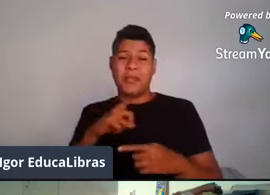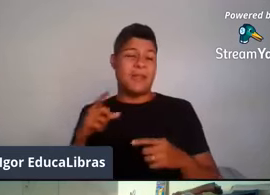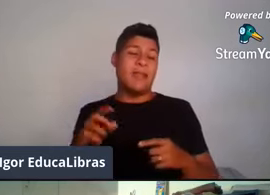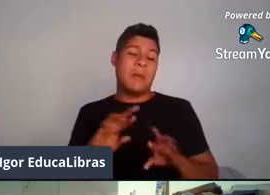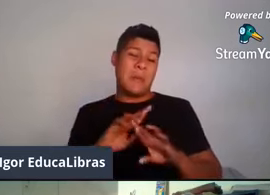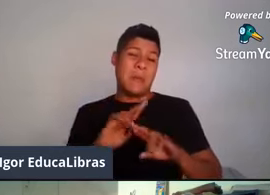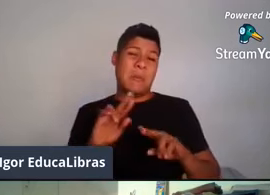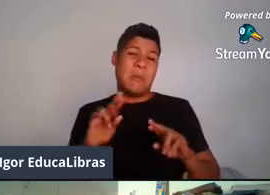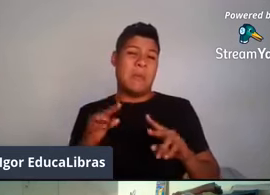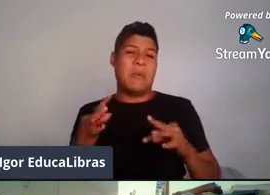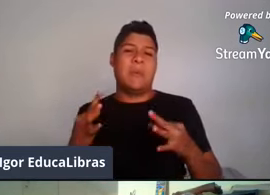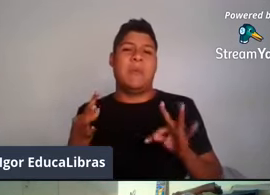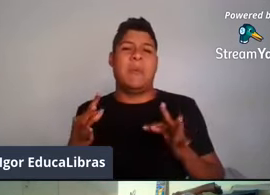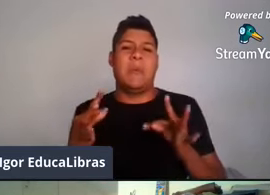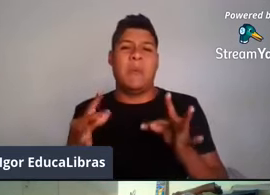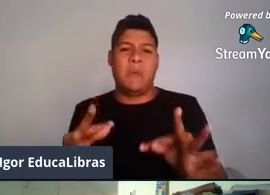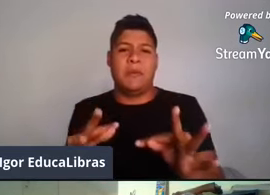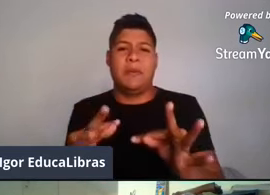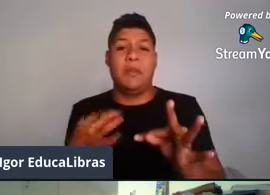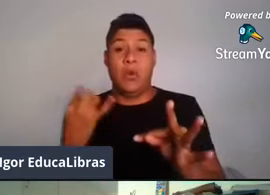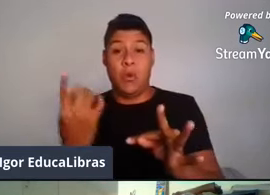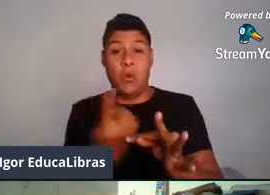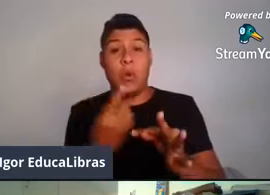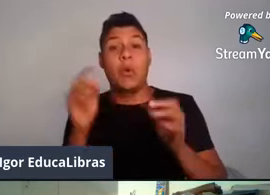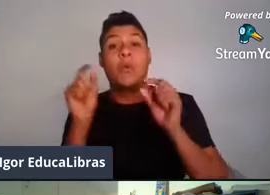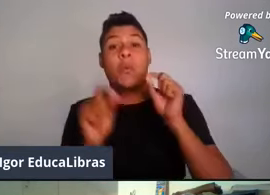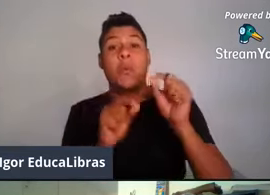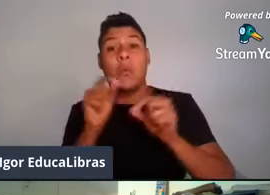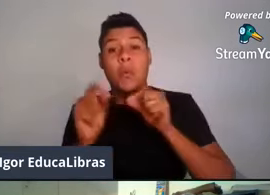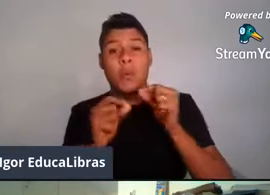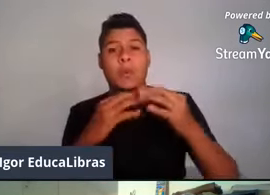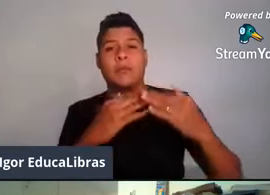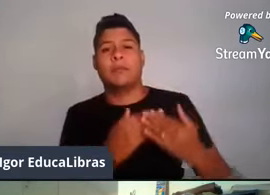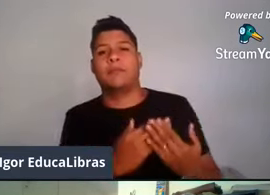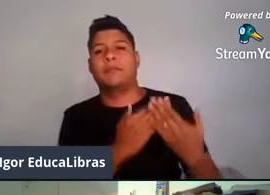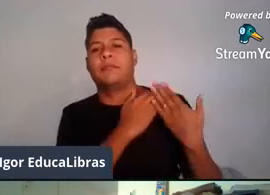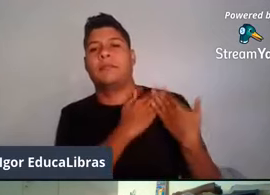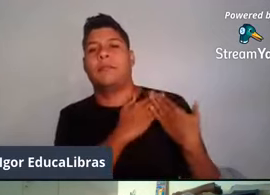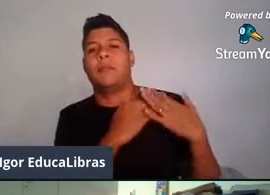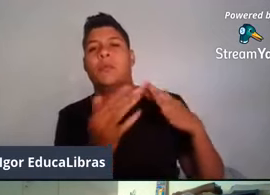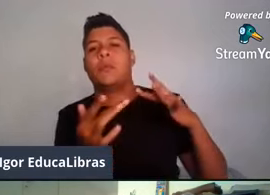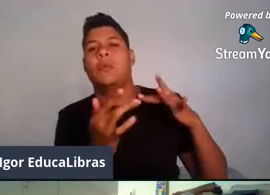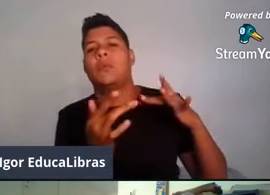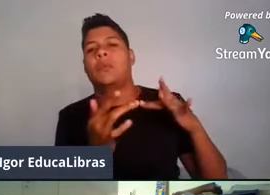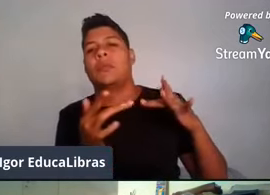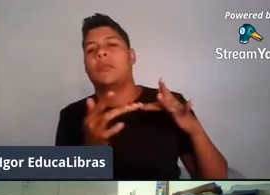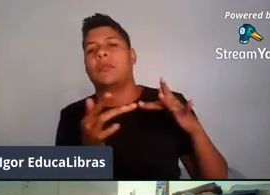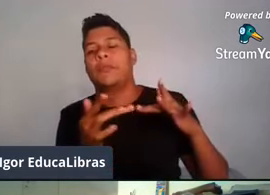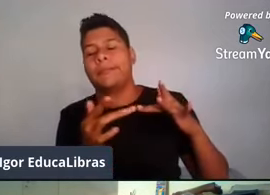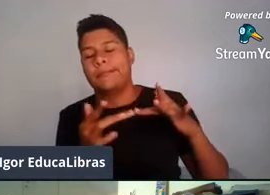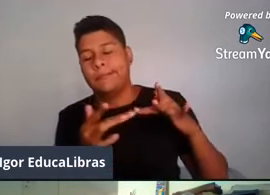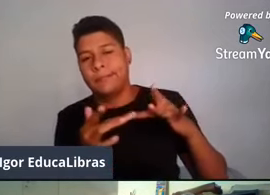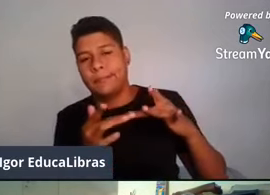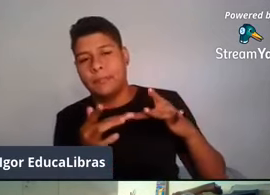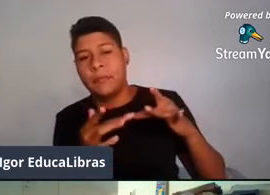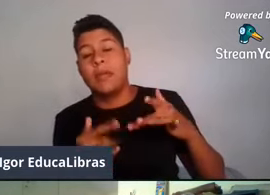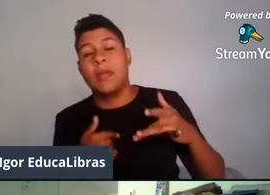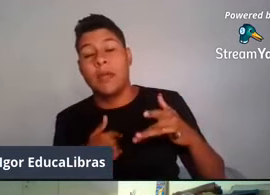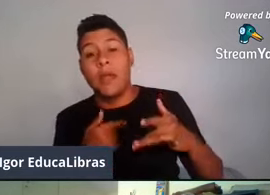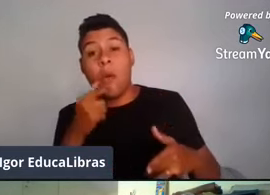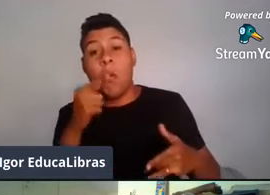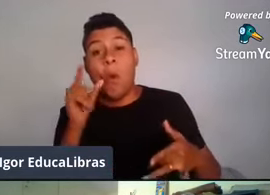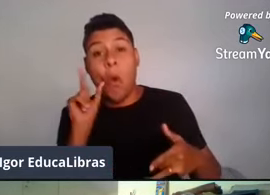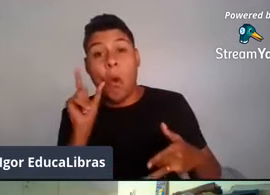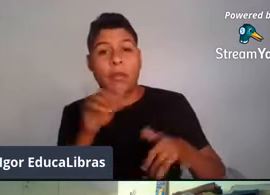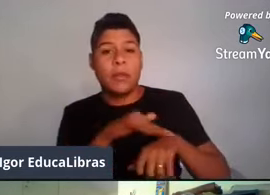porque nós estamos justamente comprometendo esse contato físico, né? Eu até ontem,